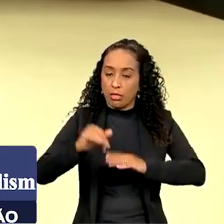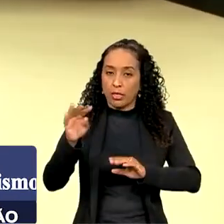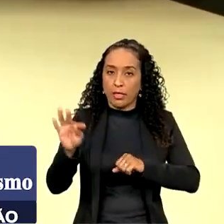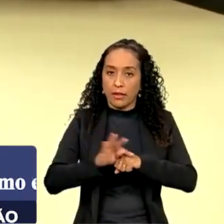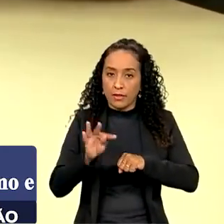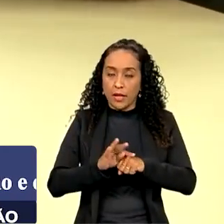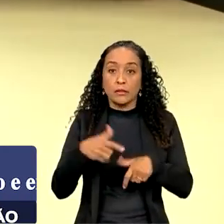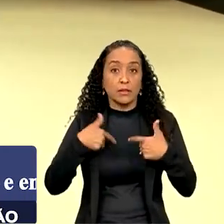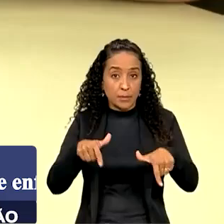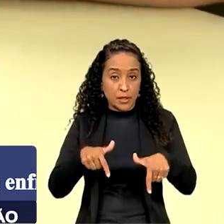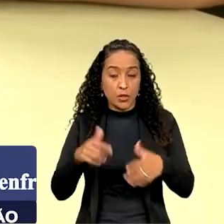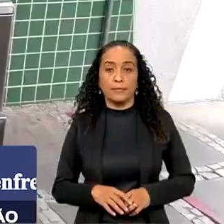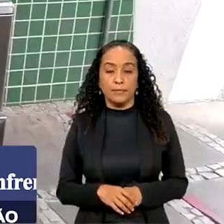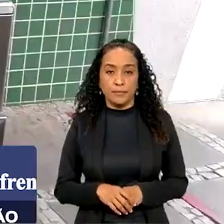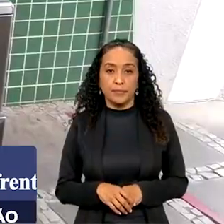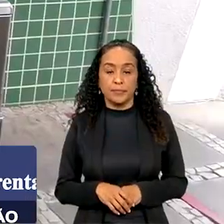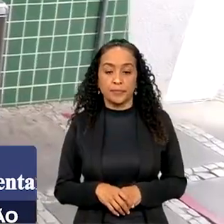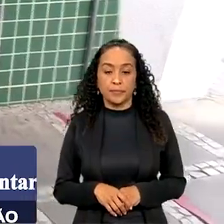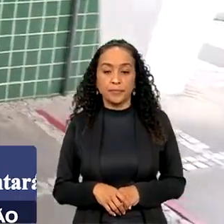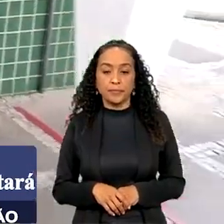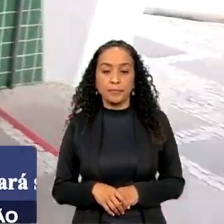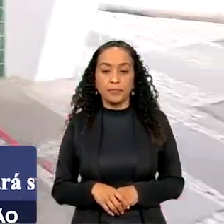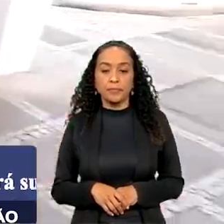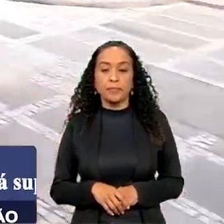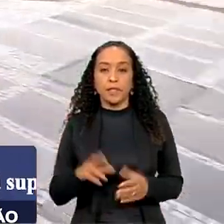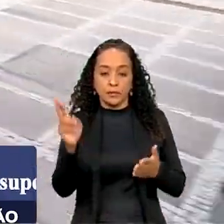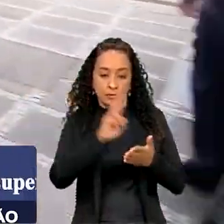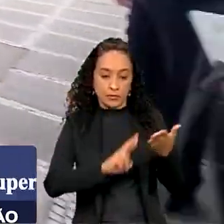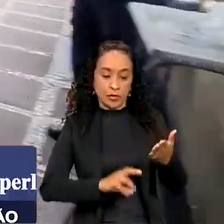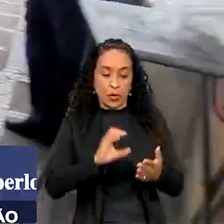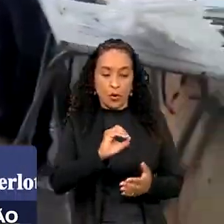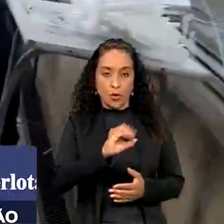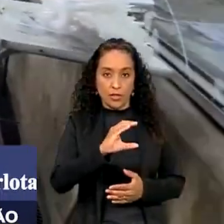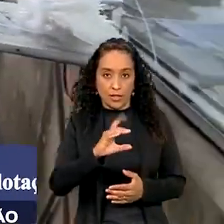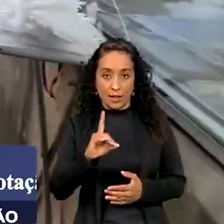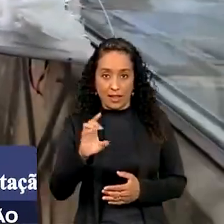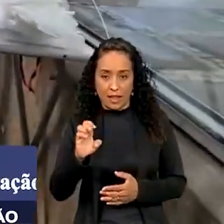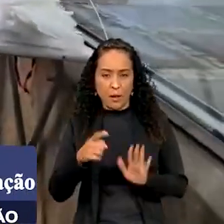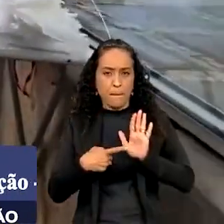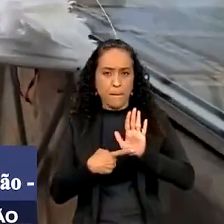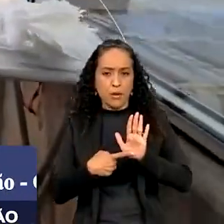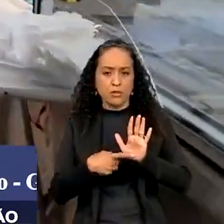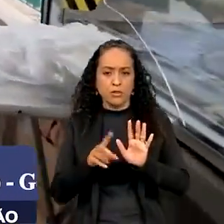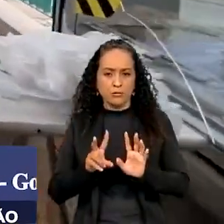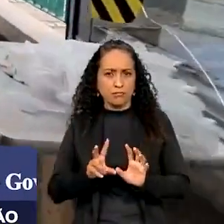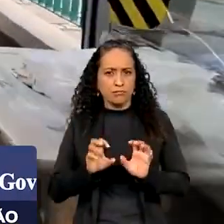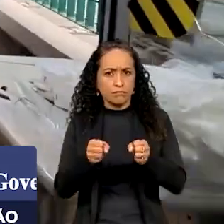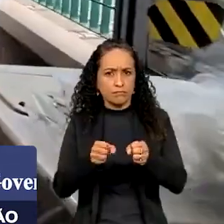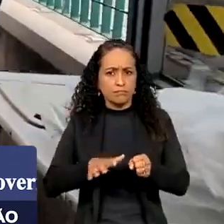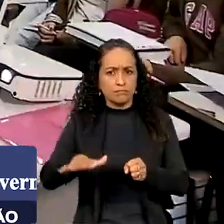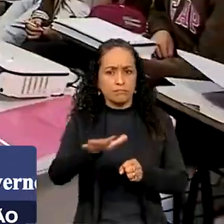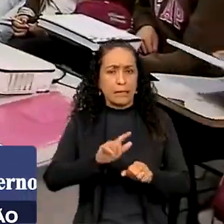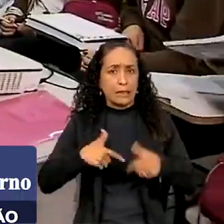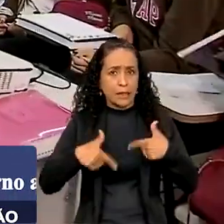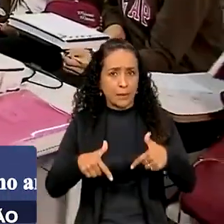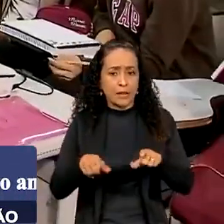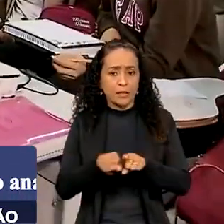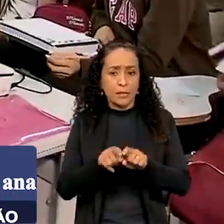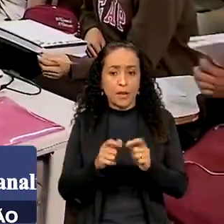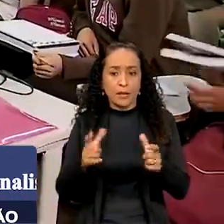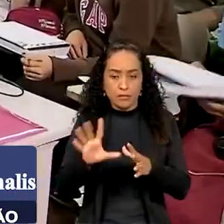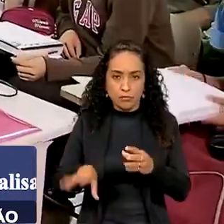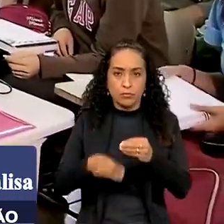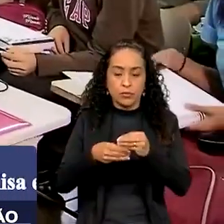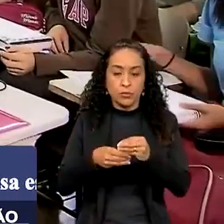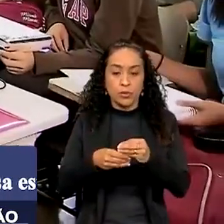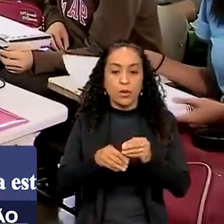outras informações. O relatório da OCDE aponta o fortalecimento do mercado de trabalho e a maior inclusão